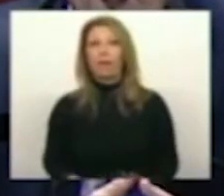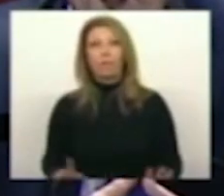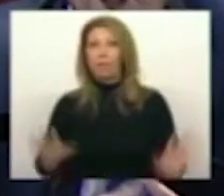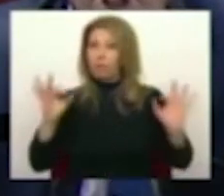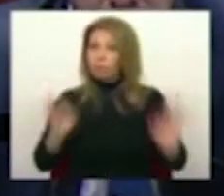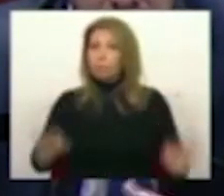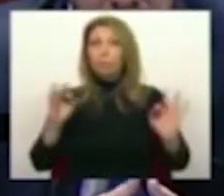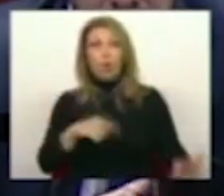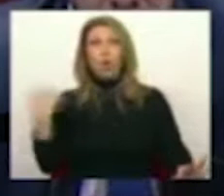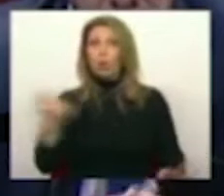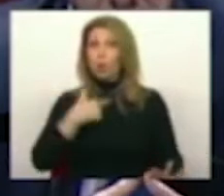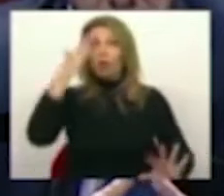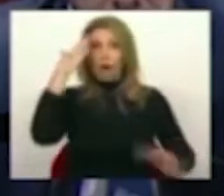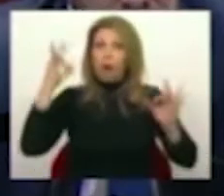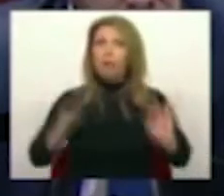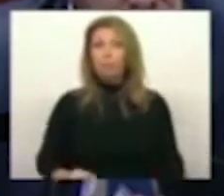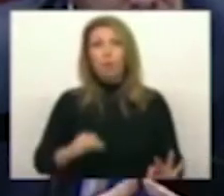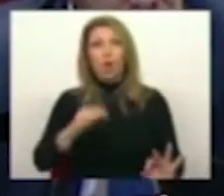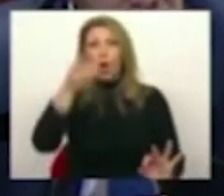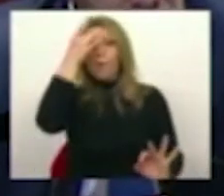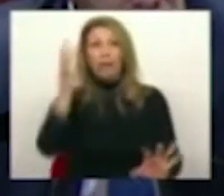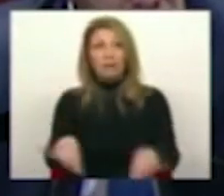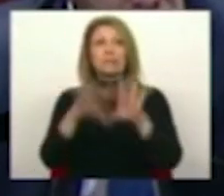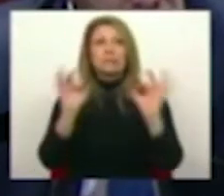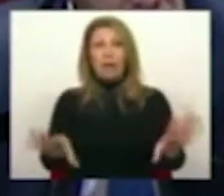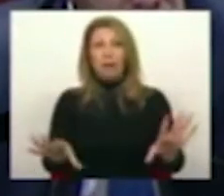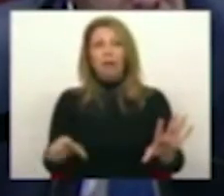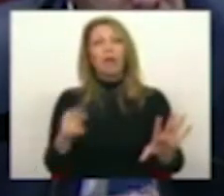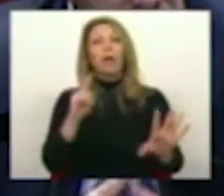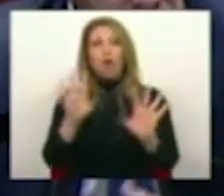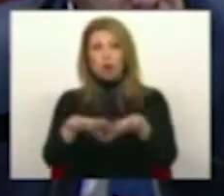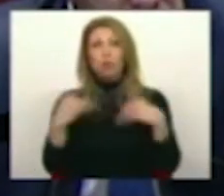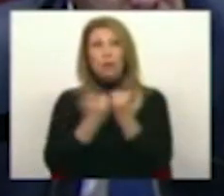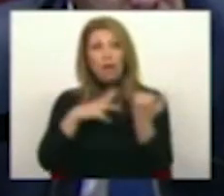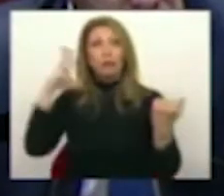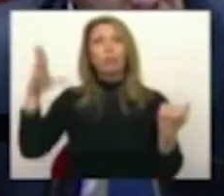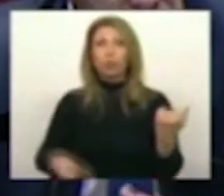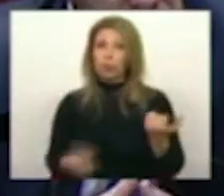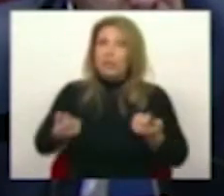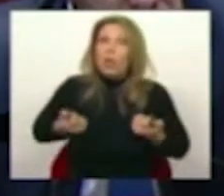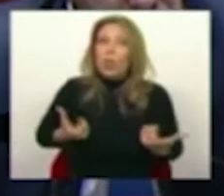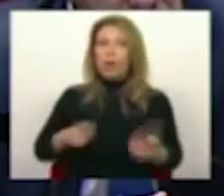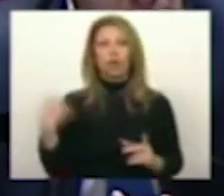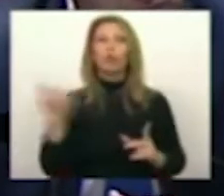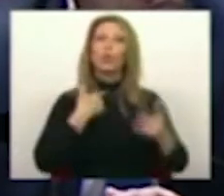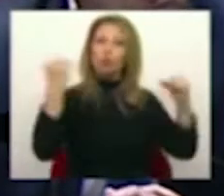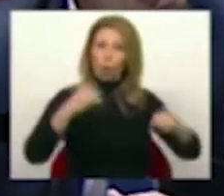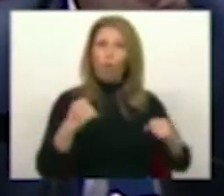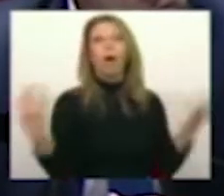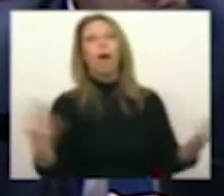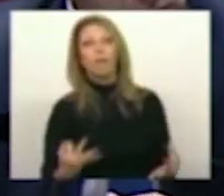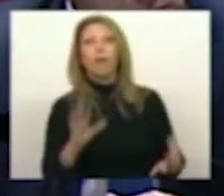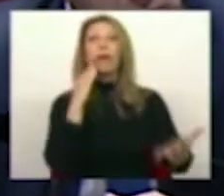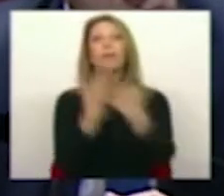na sociedade portuguesa, enfim, quase unanimemente condenado na sociedade portuguesa, que despertou este